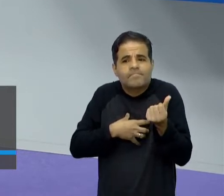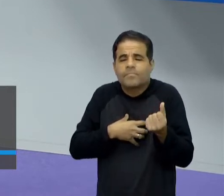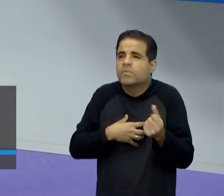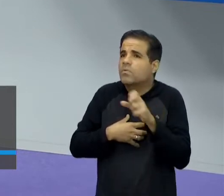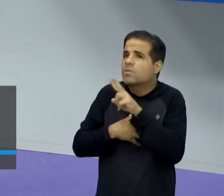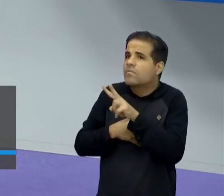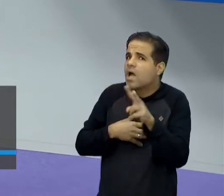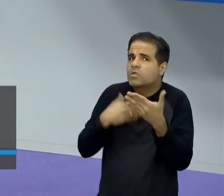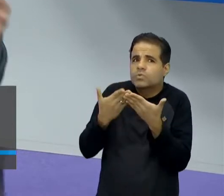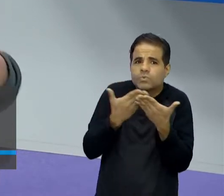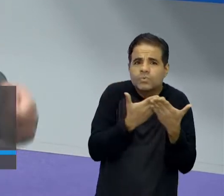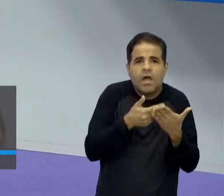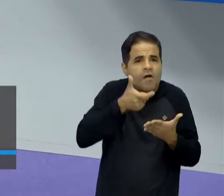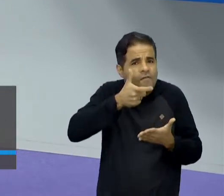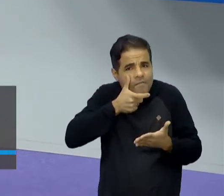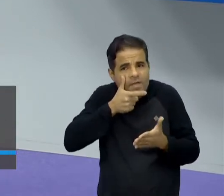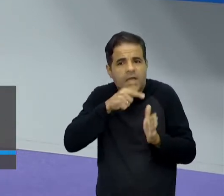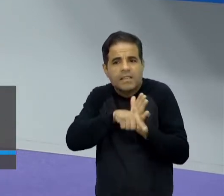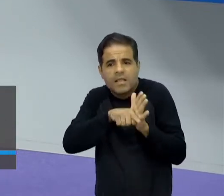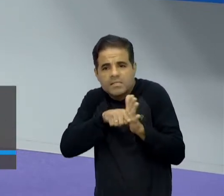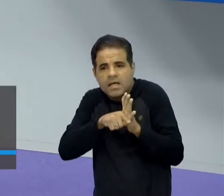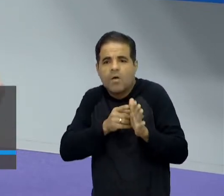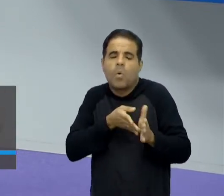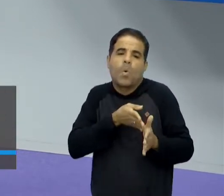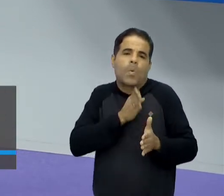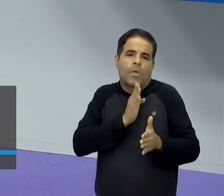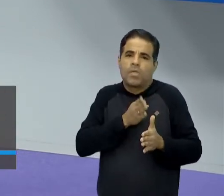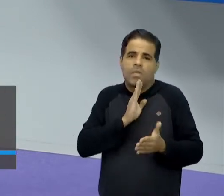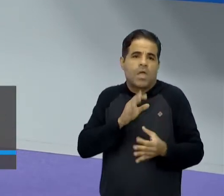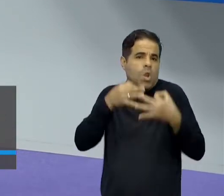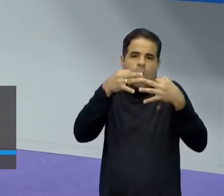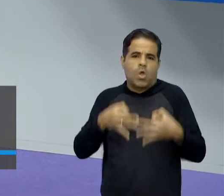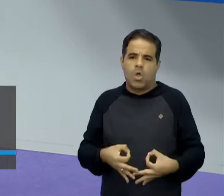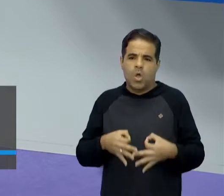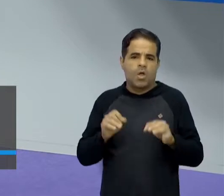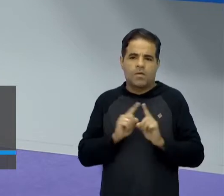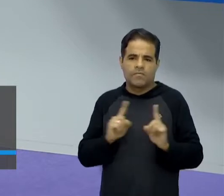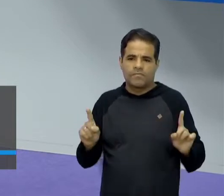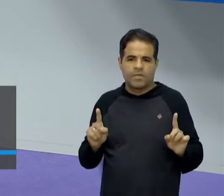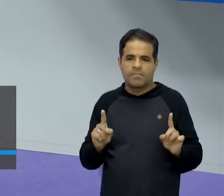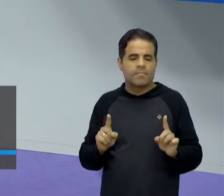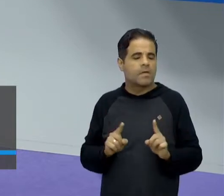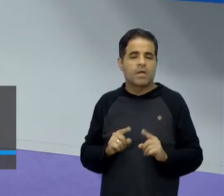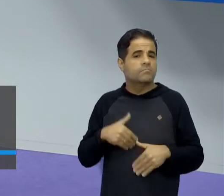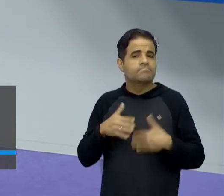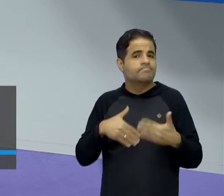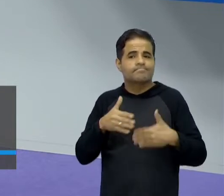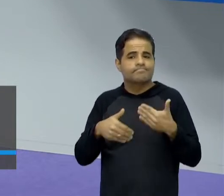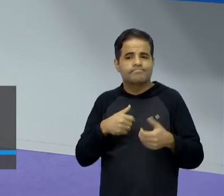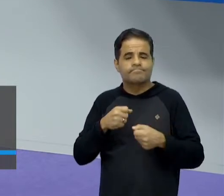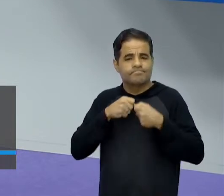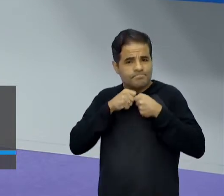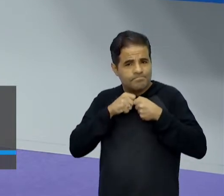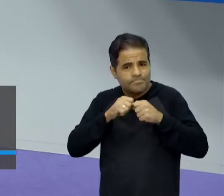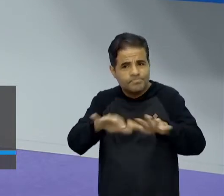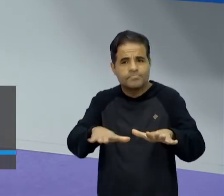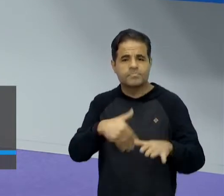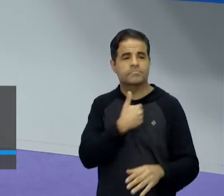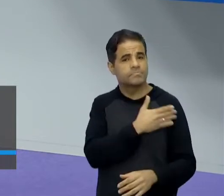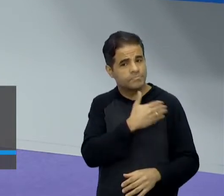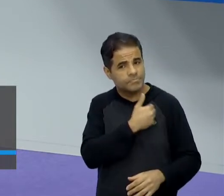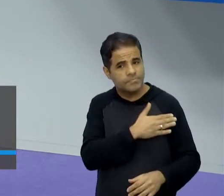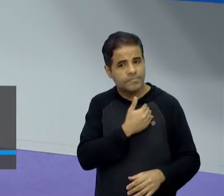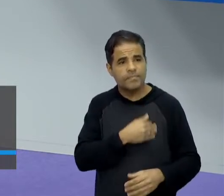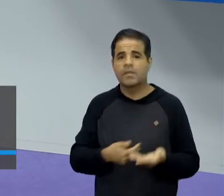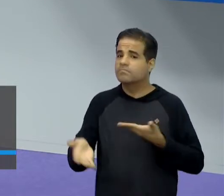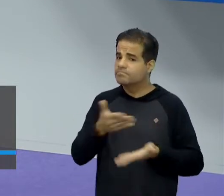gente vai estudar, analisar e conhecer, eles não se confirmam. Eles apenas acabam reproduzindo preconceitos